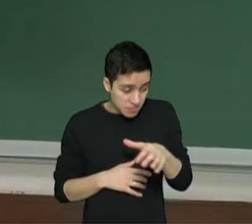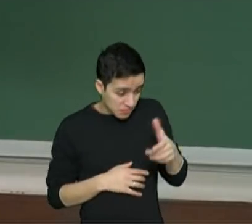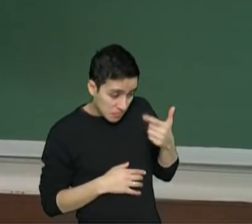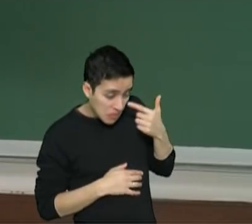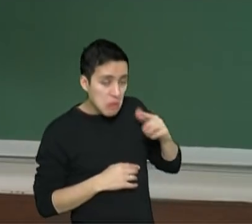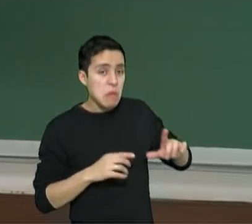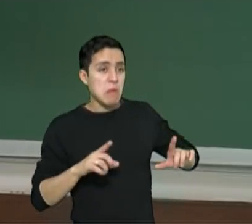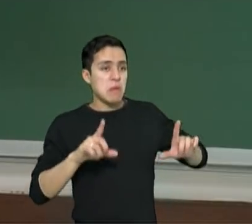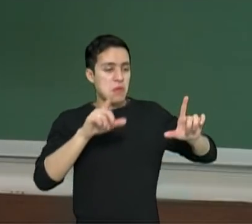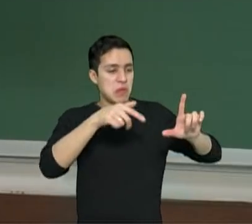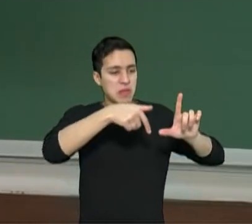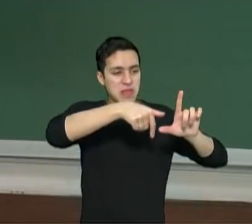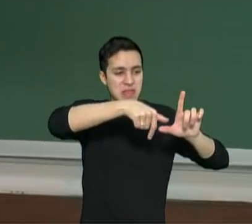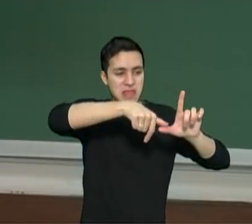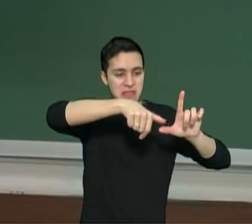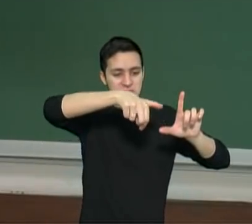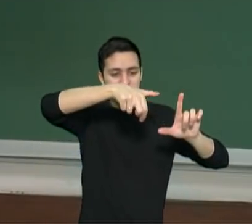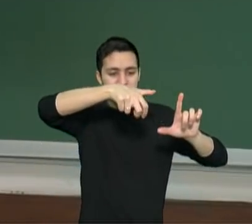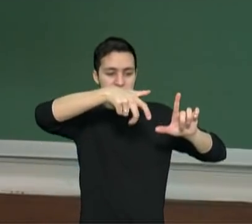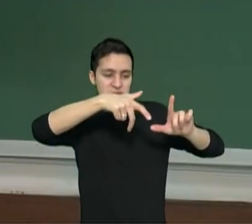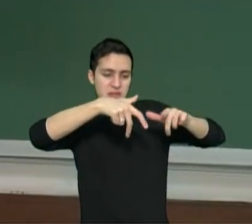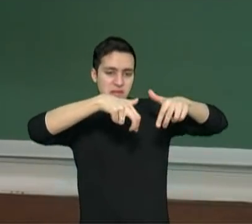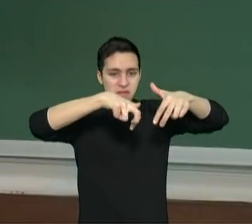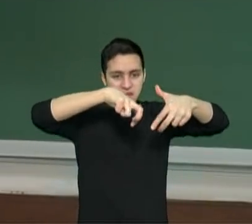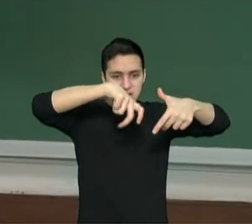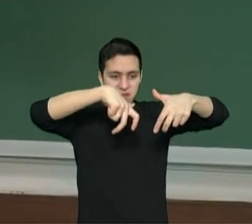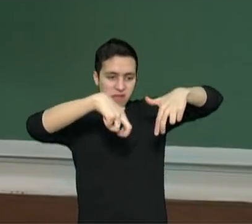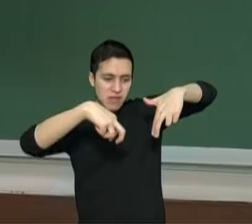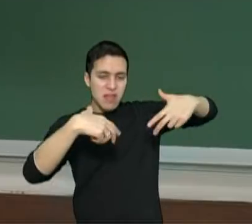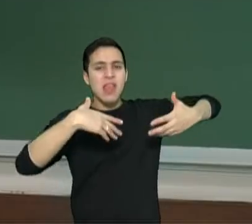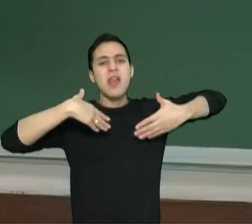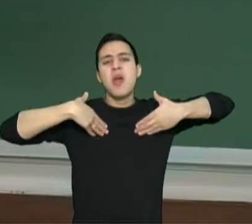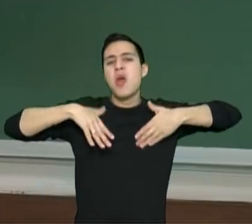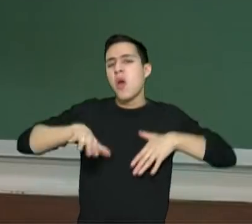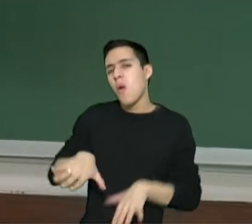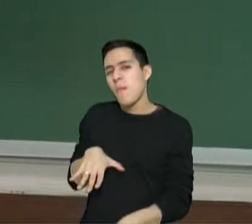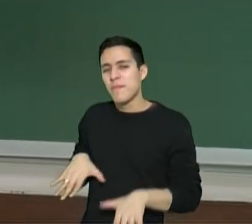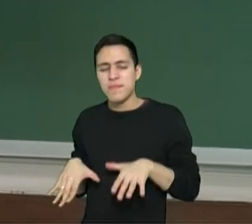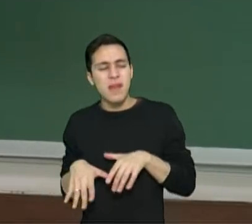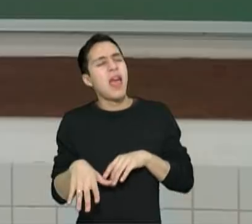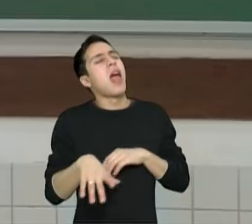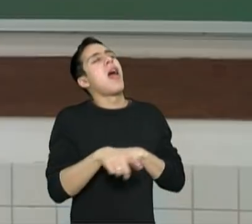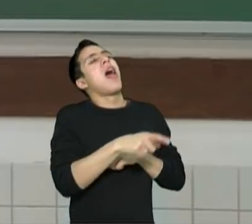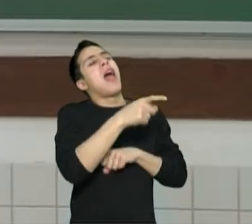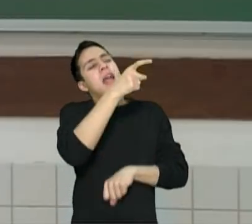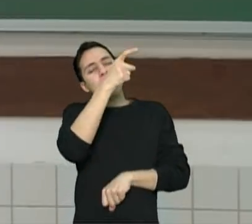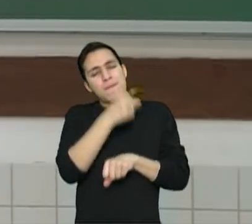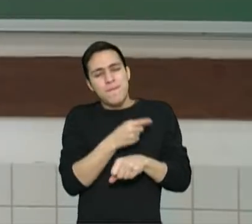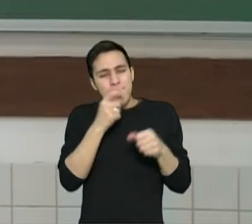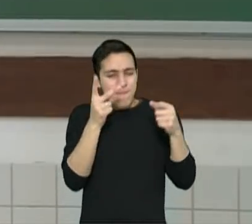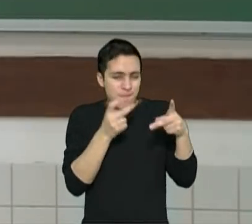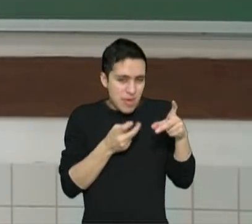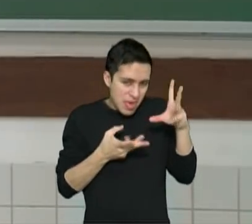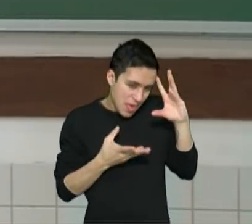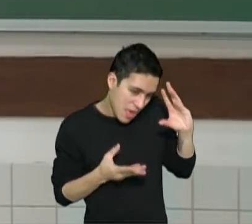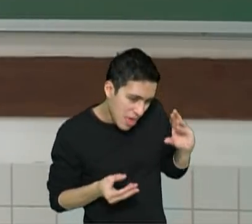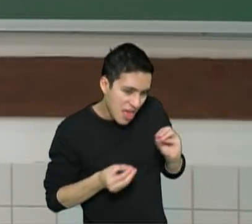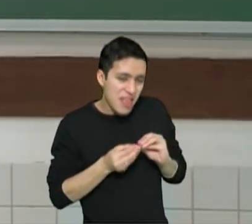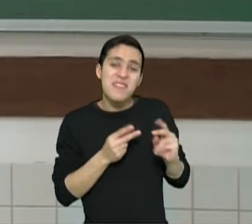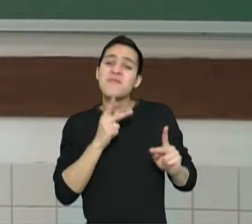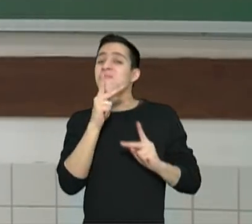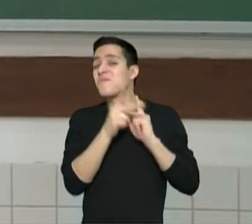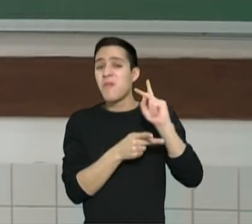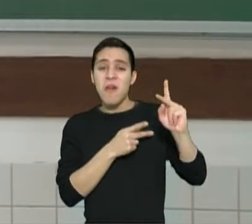estão erguidas, o corpo, né, está em posição de diferente movimento dos braços. Então, dá para perceber que os povos indígenas